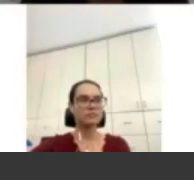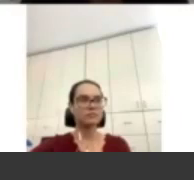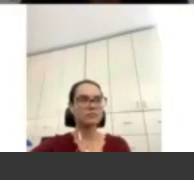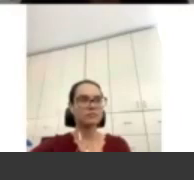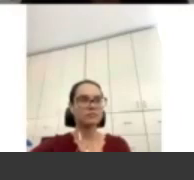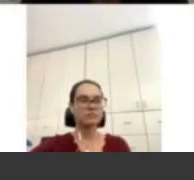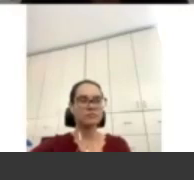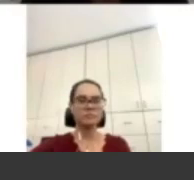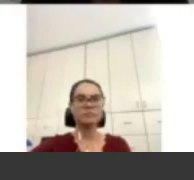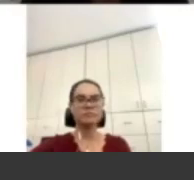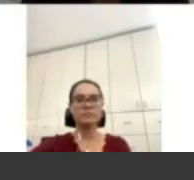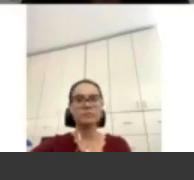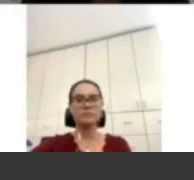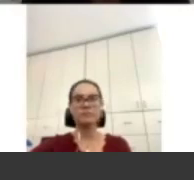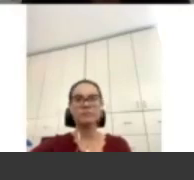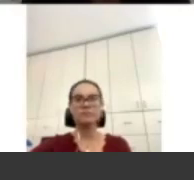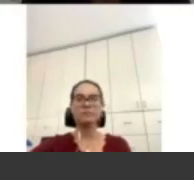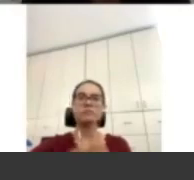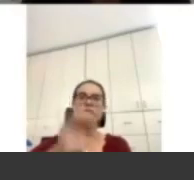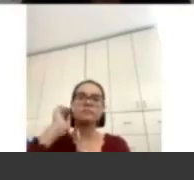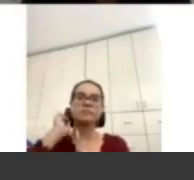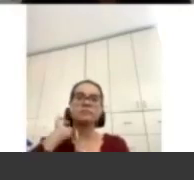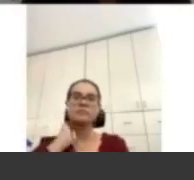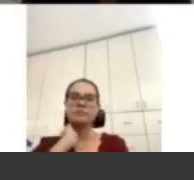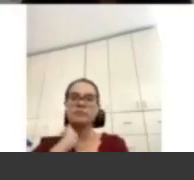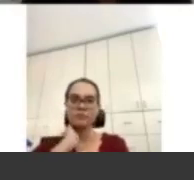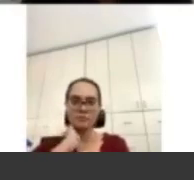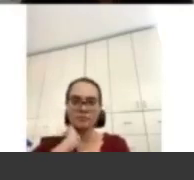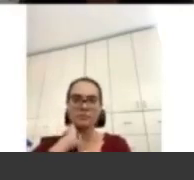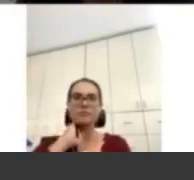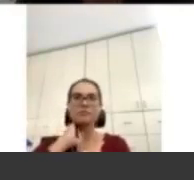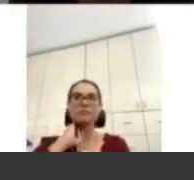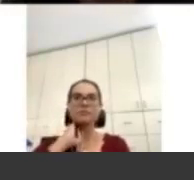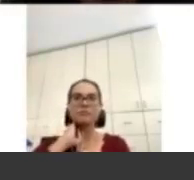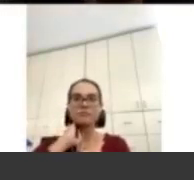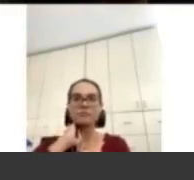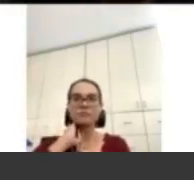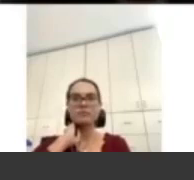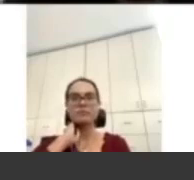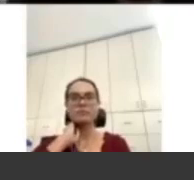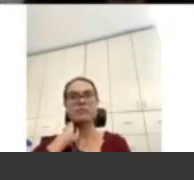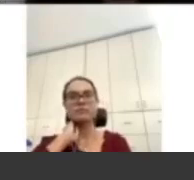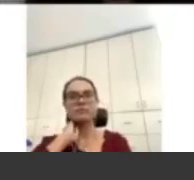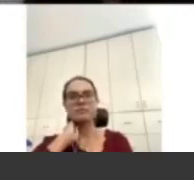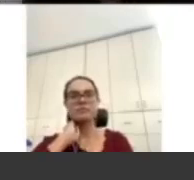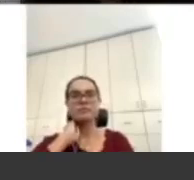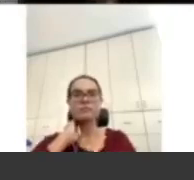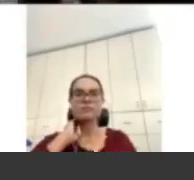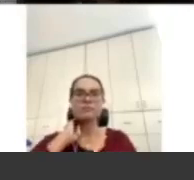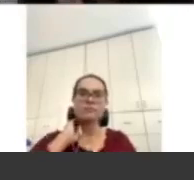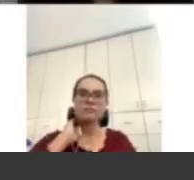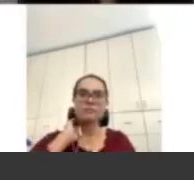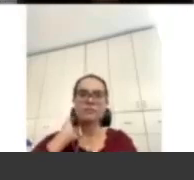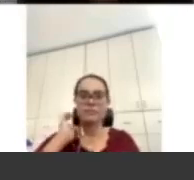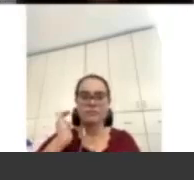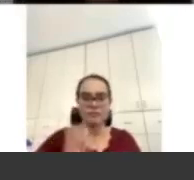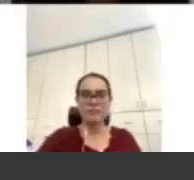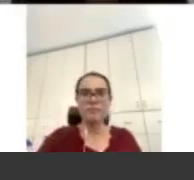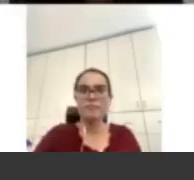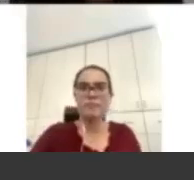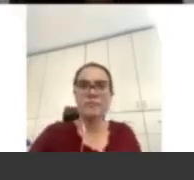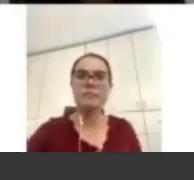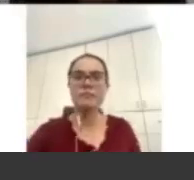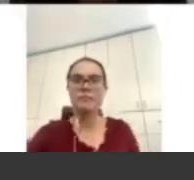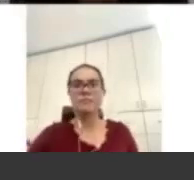justamente como que funciona essa questão dos critérios da monkeypox. Então, essa é a página de avaliação do PAC. A paciente chegou com sintomas genital, linfadenopatia,